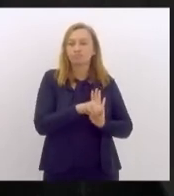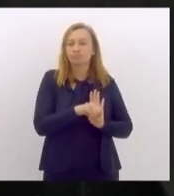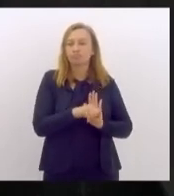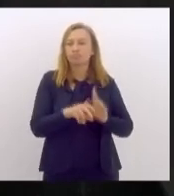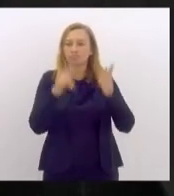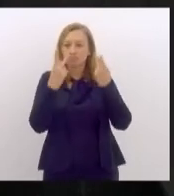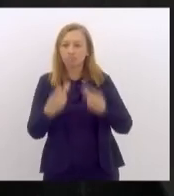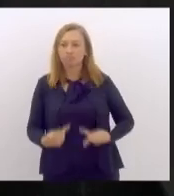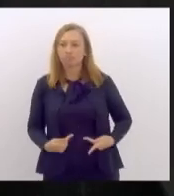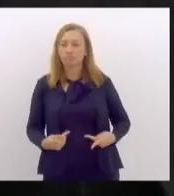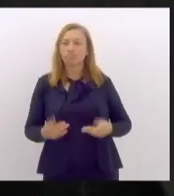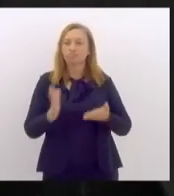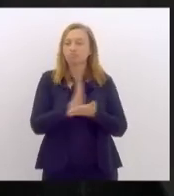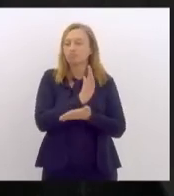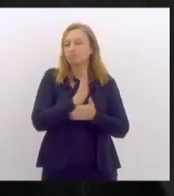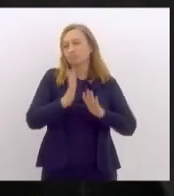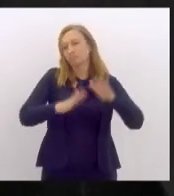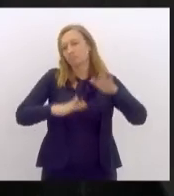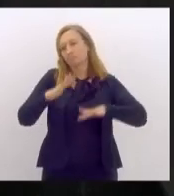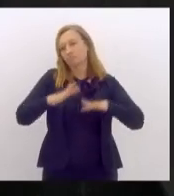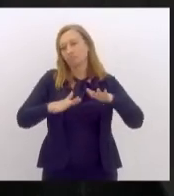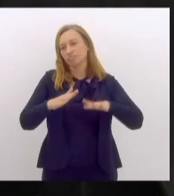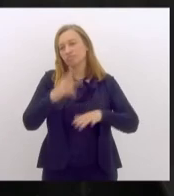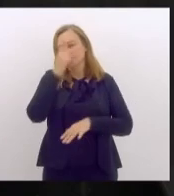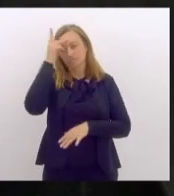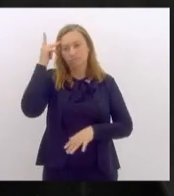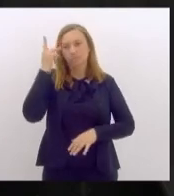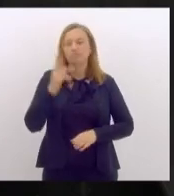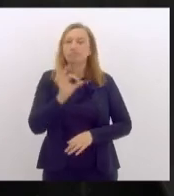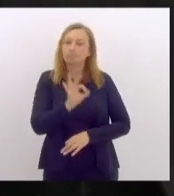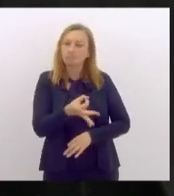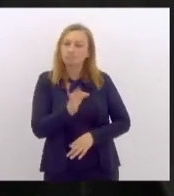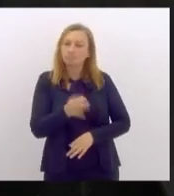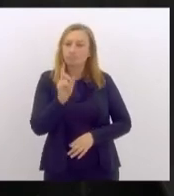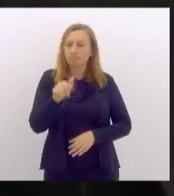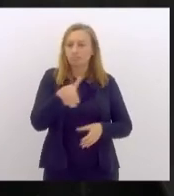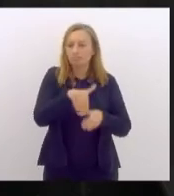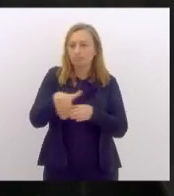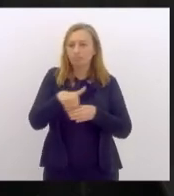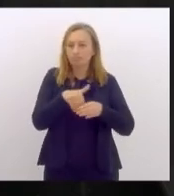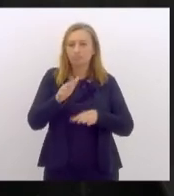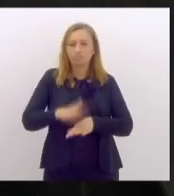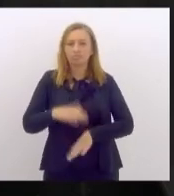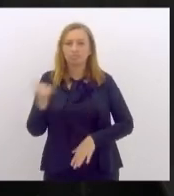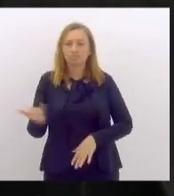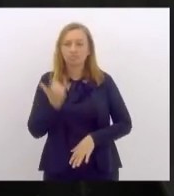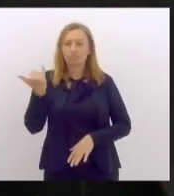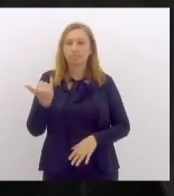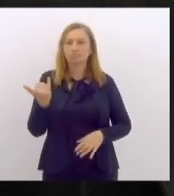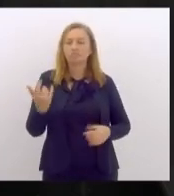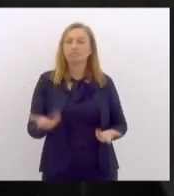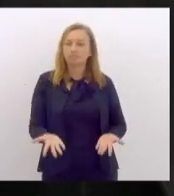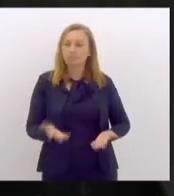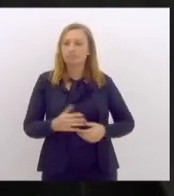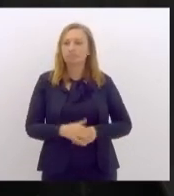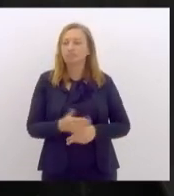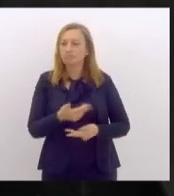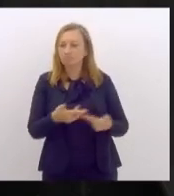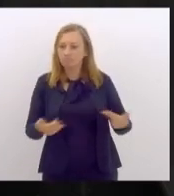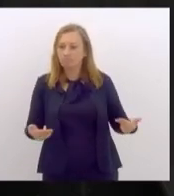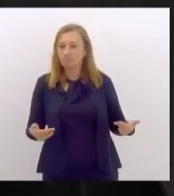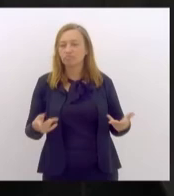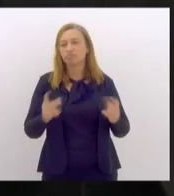determinados sujeitos então de fato a eleição mais importante está em jogo muita